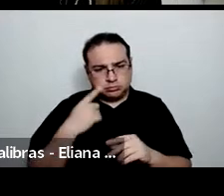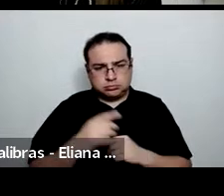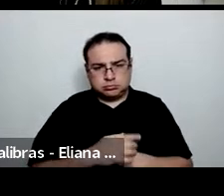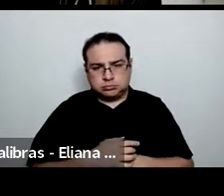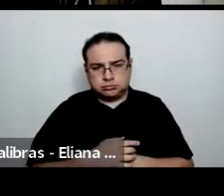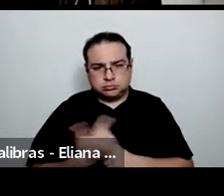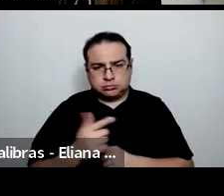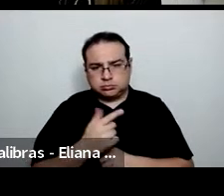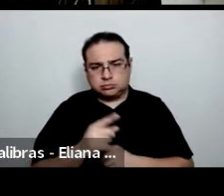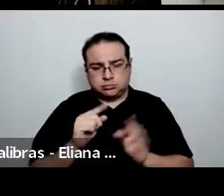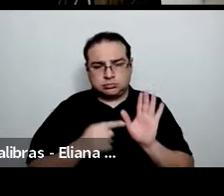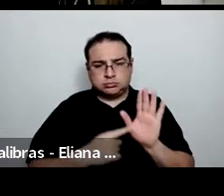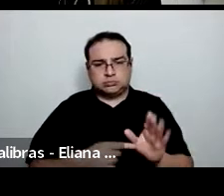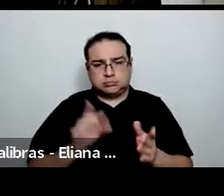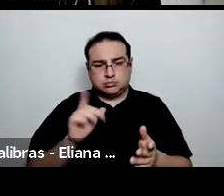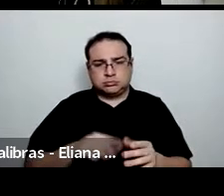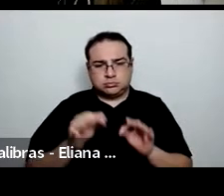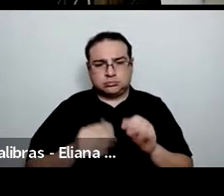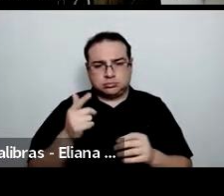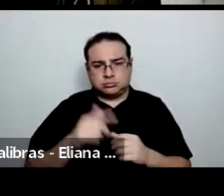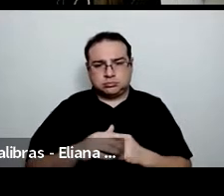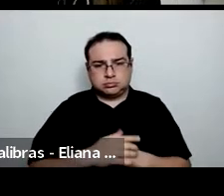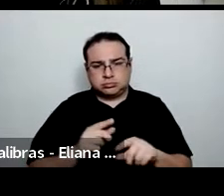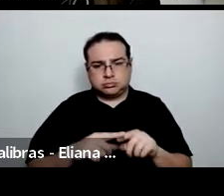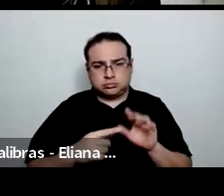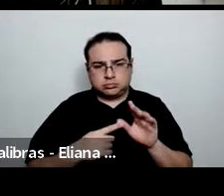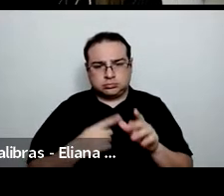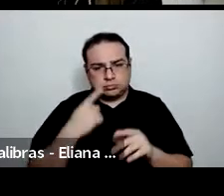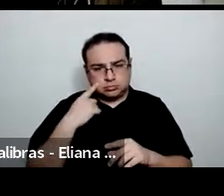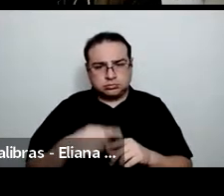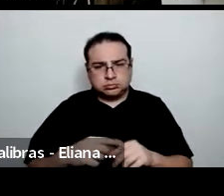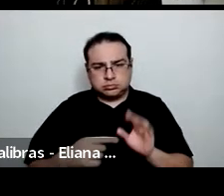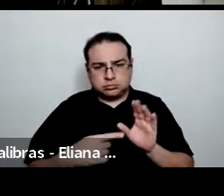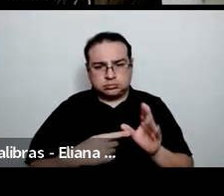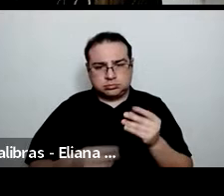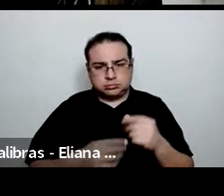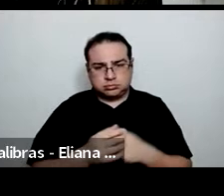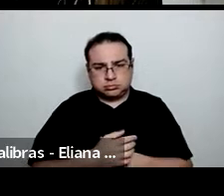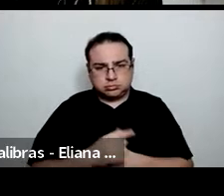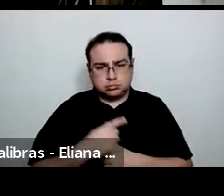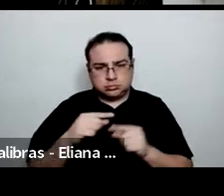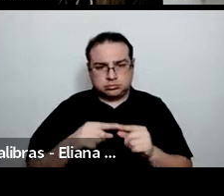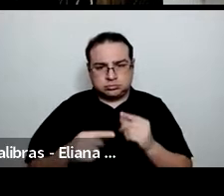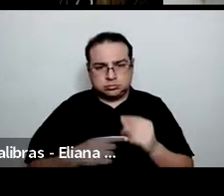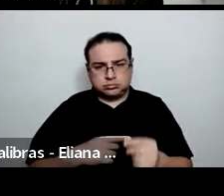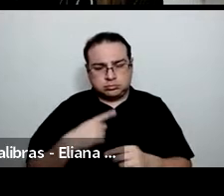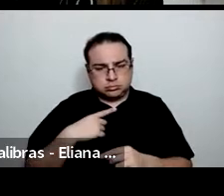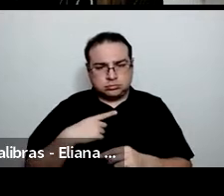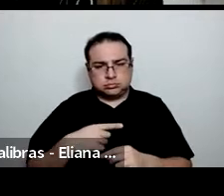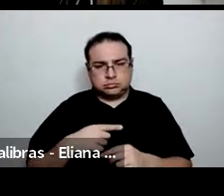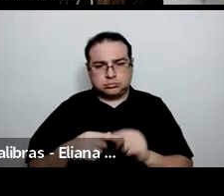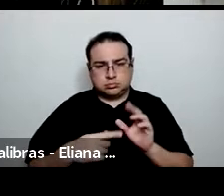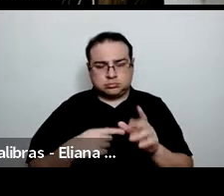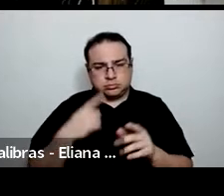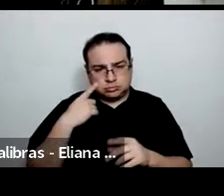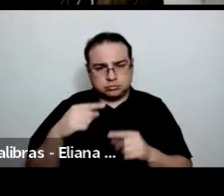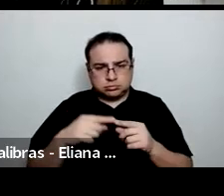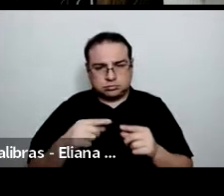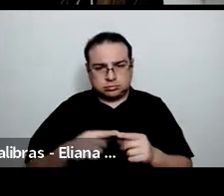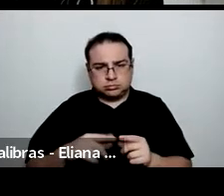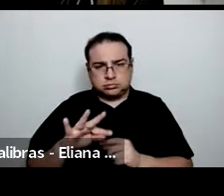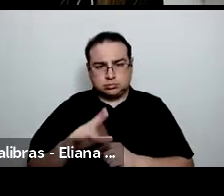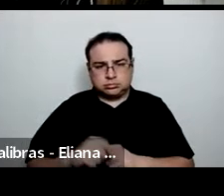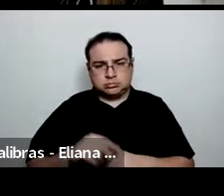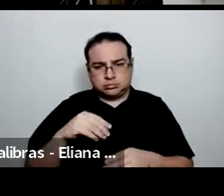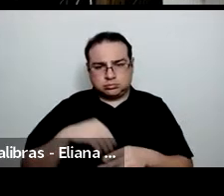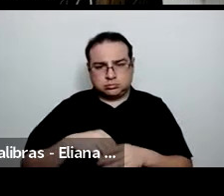não serão objeto de novo julgamento sendo considerada a sua apresentação apenas para fins de divulgação a regularização do